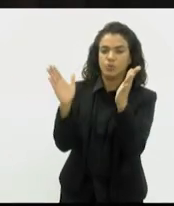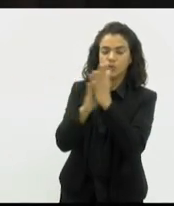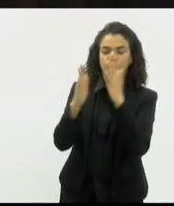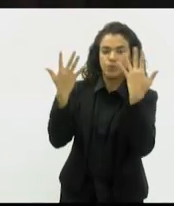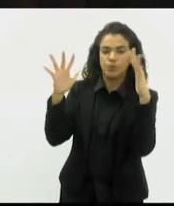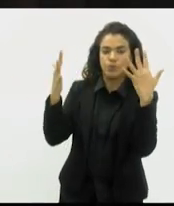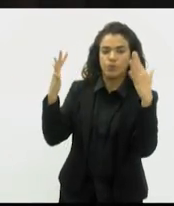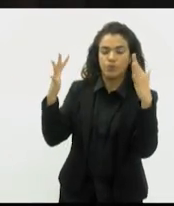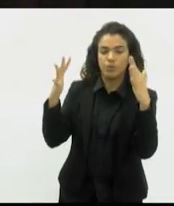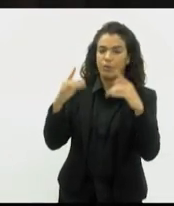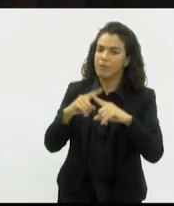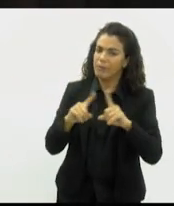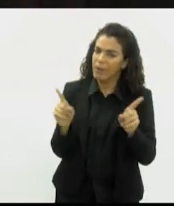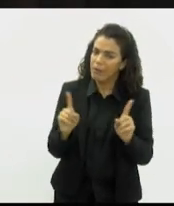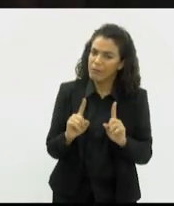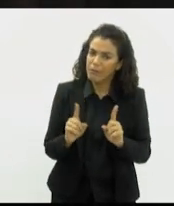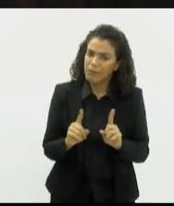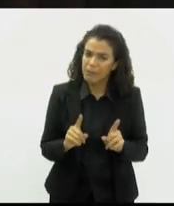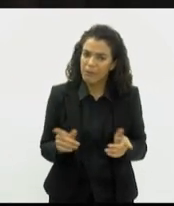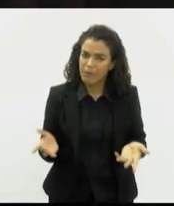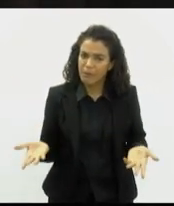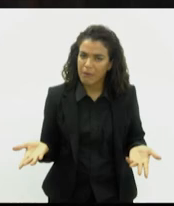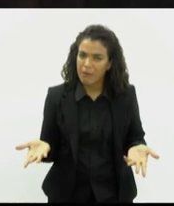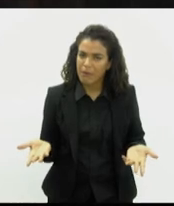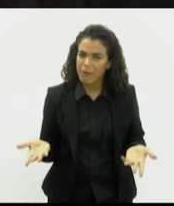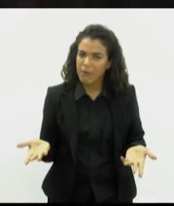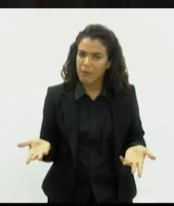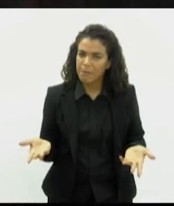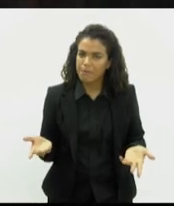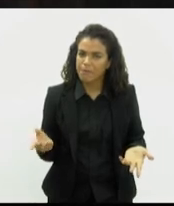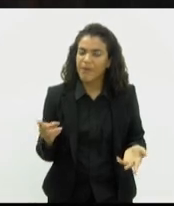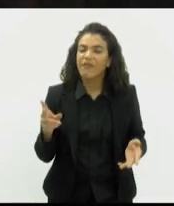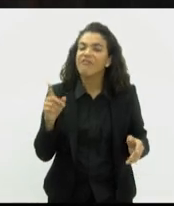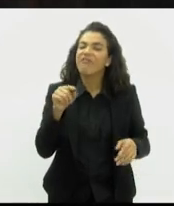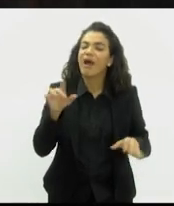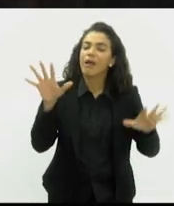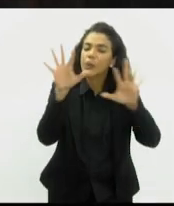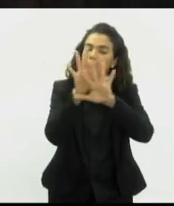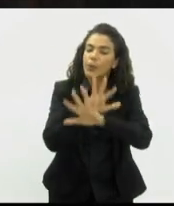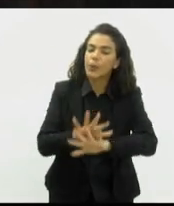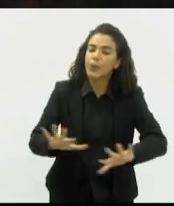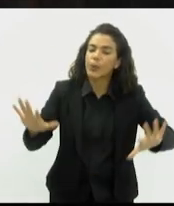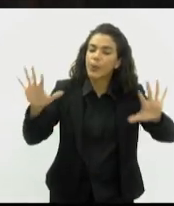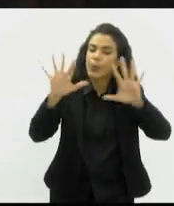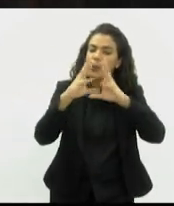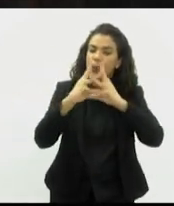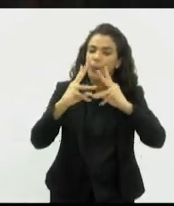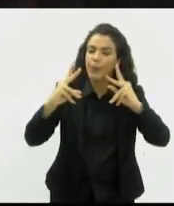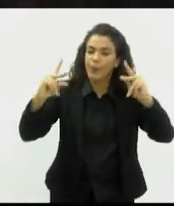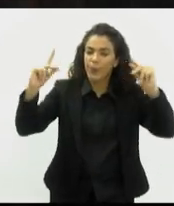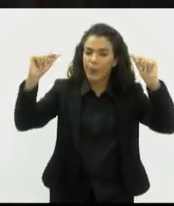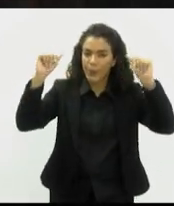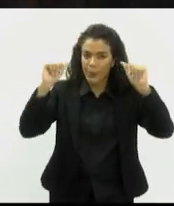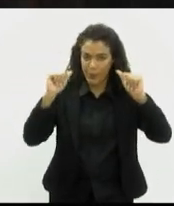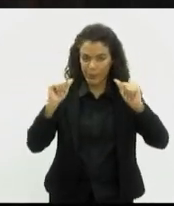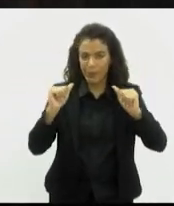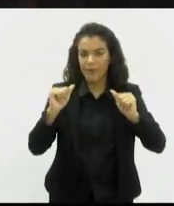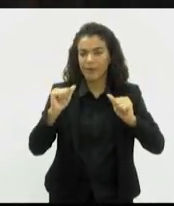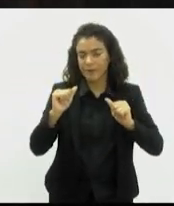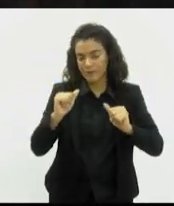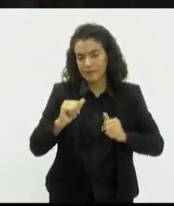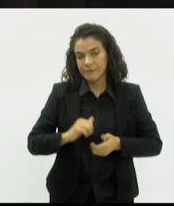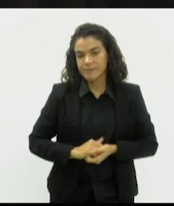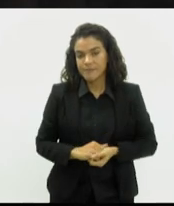não. E não se iludam, hein? Vão criar alguma cortina de fumaça para esse assunto e lá para